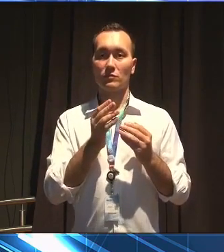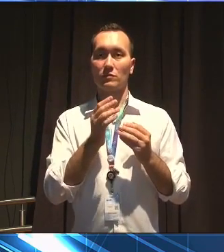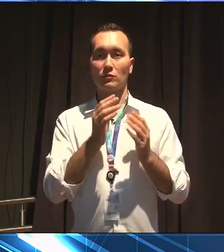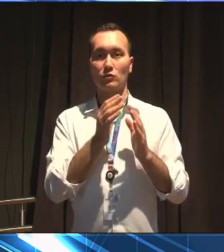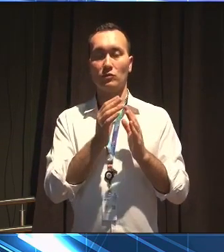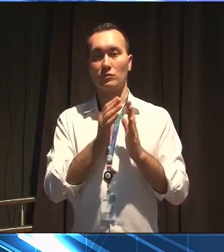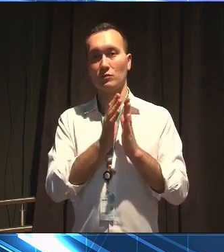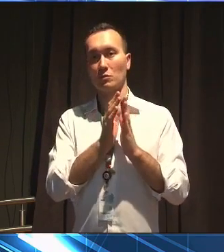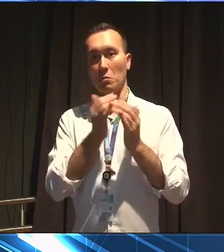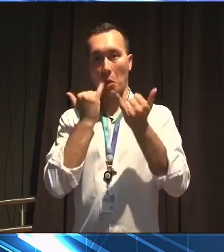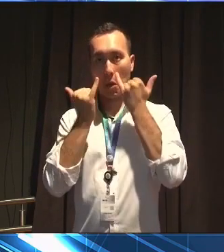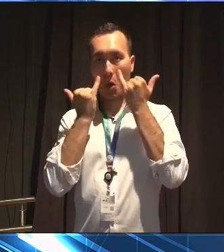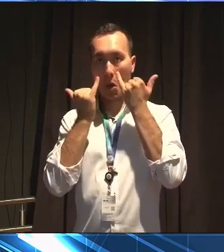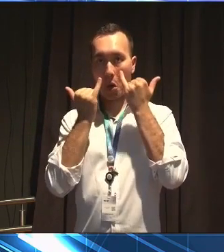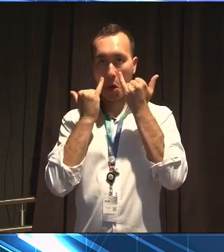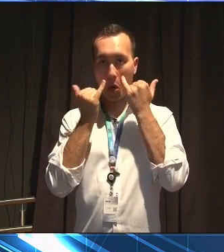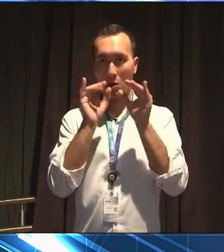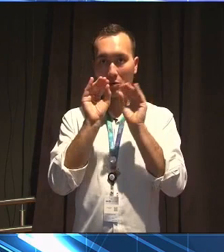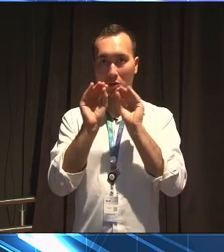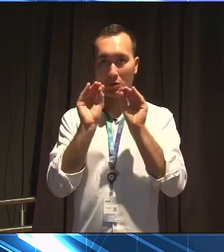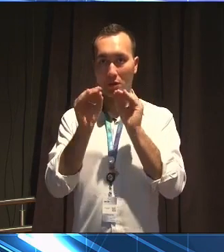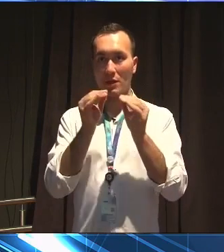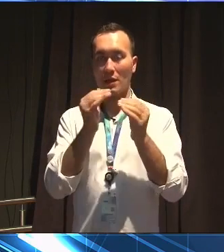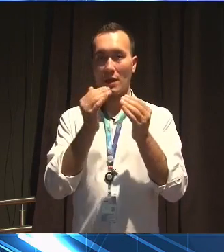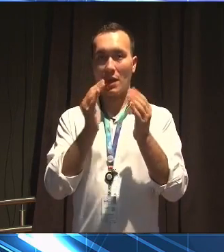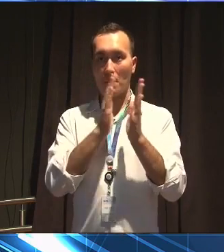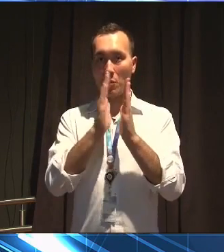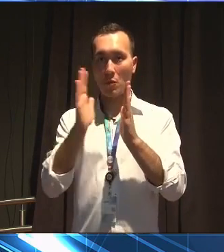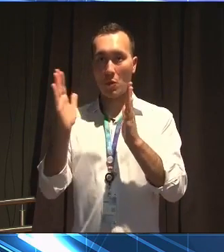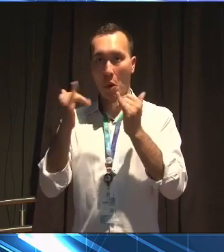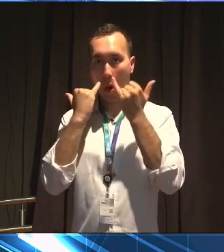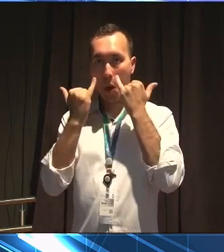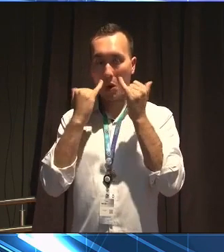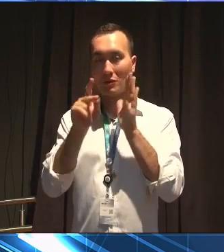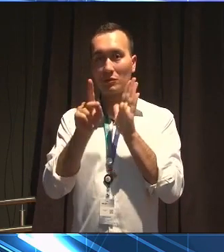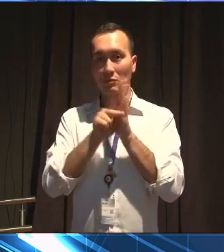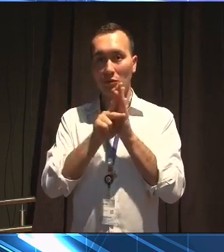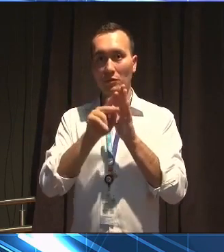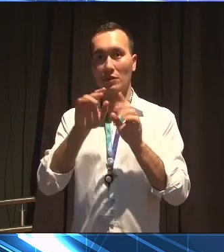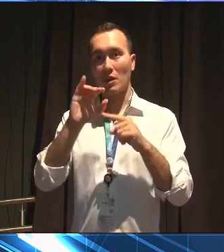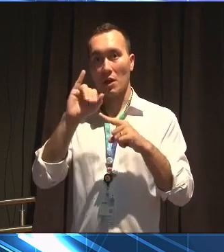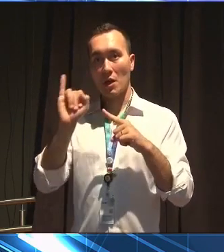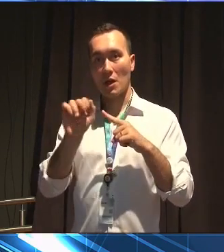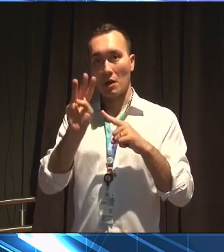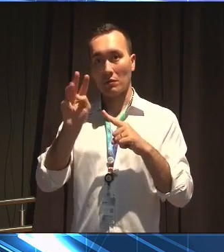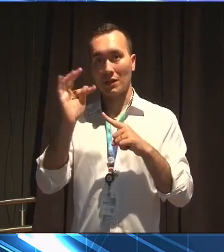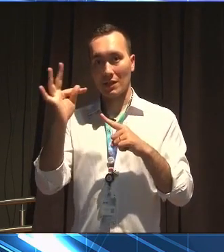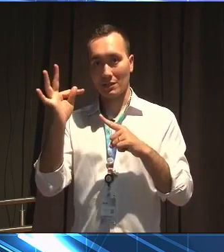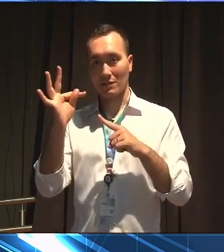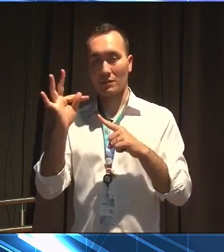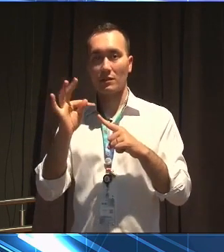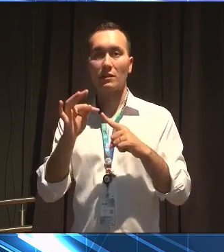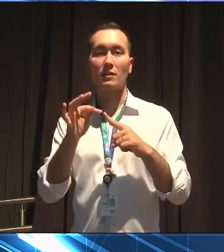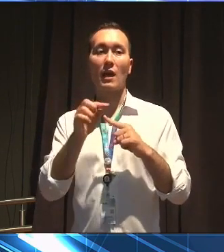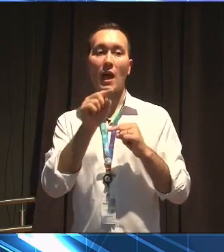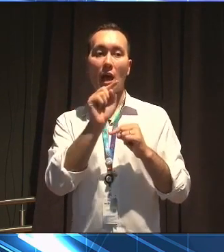biblioteca de JWT para Node, ele vai saber ler o mesmo JWT. E aí eu resolvo o problema do